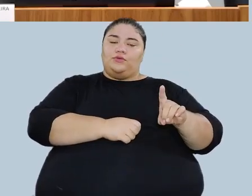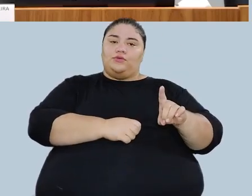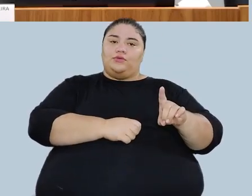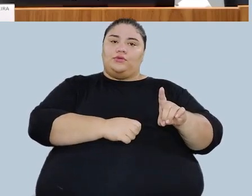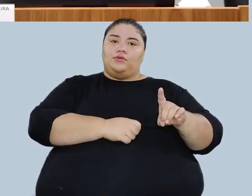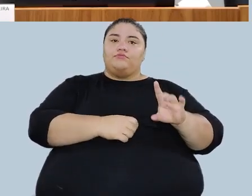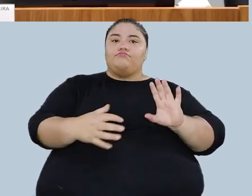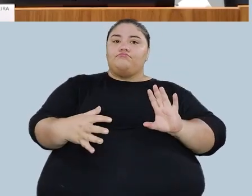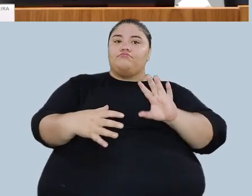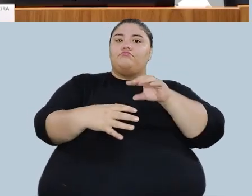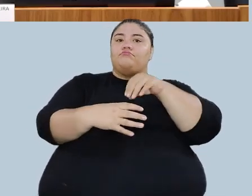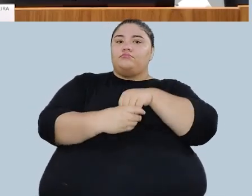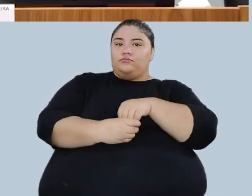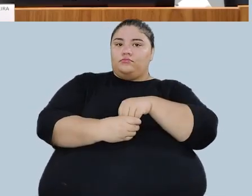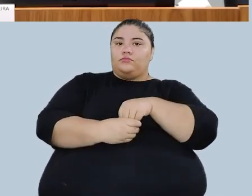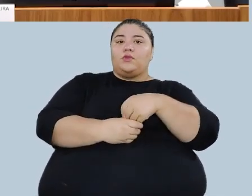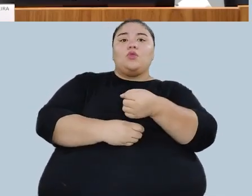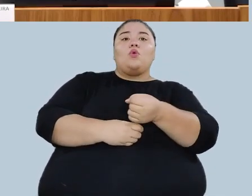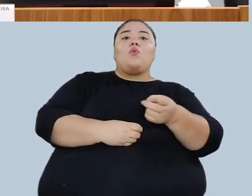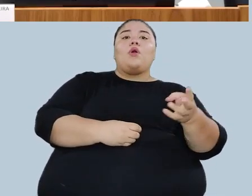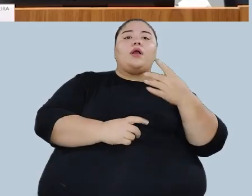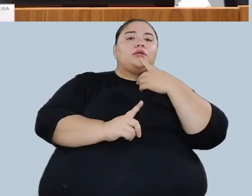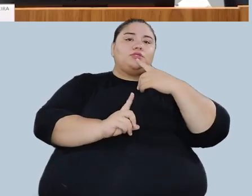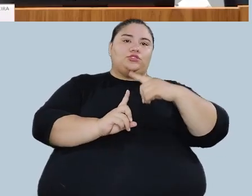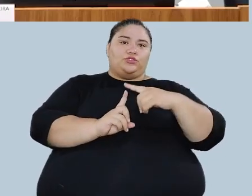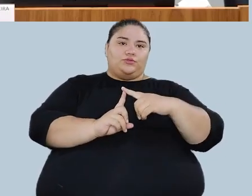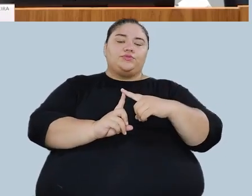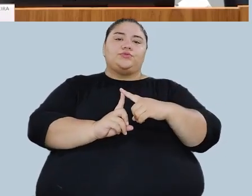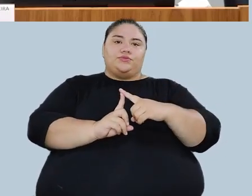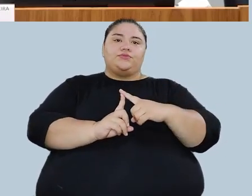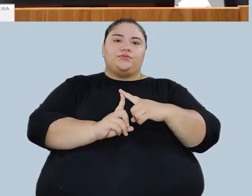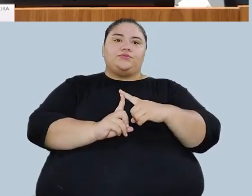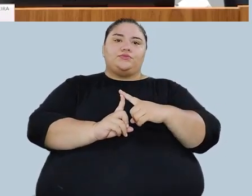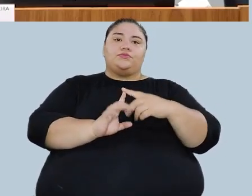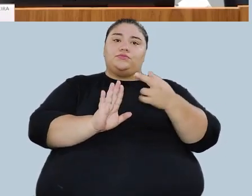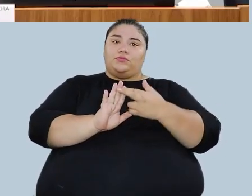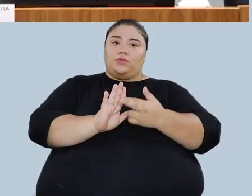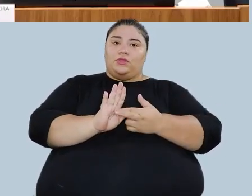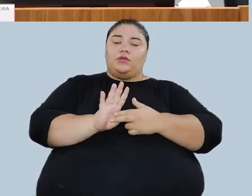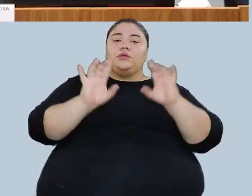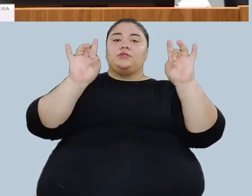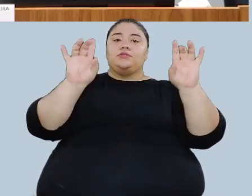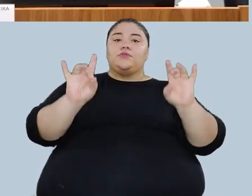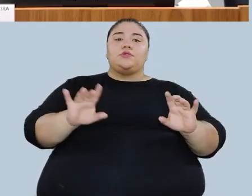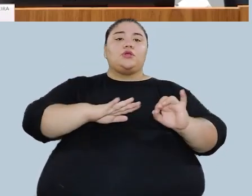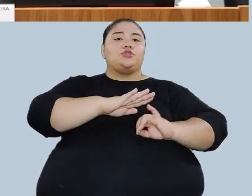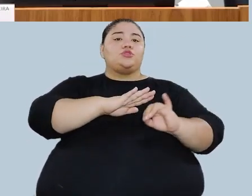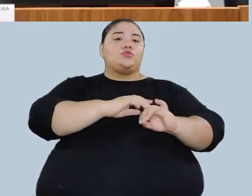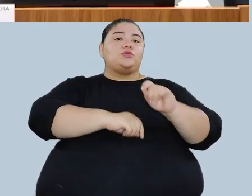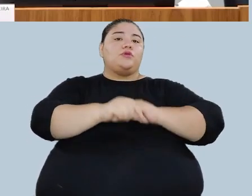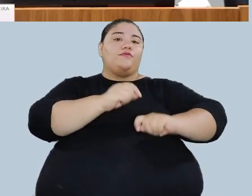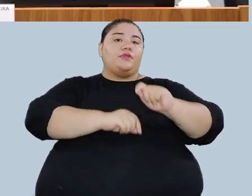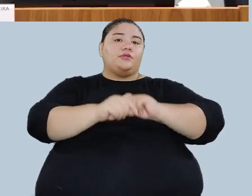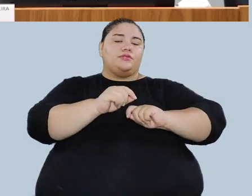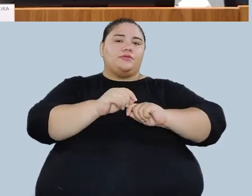que estariam abrangidos, quais seriam esses tipos, né, que estariam abrangidos pelo regime especial das instituições